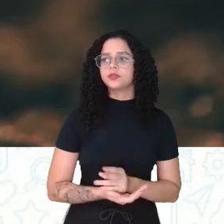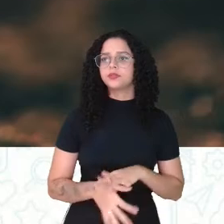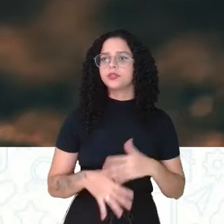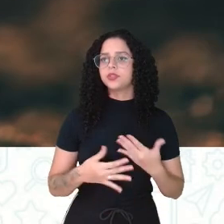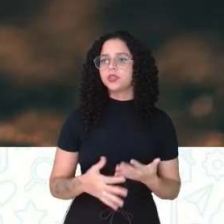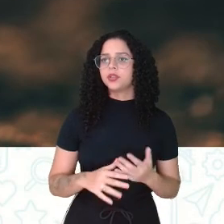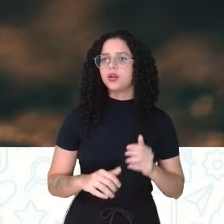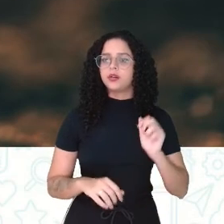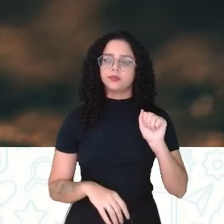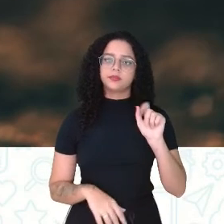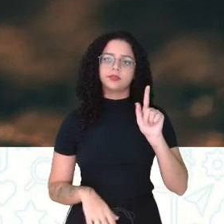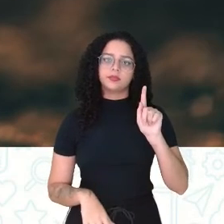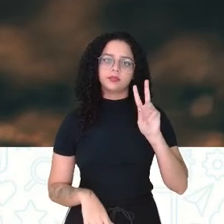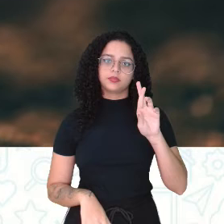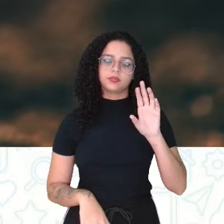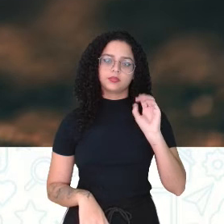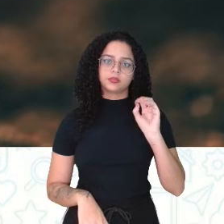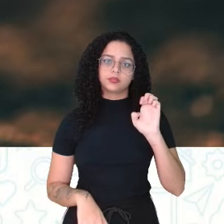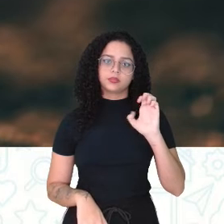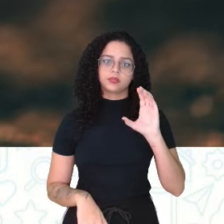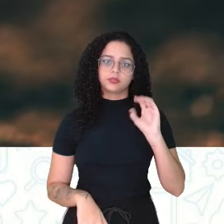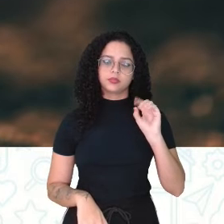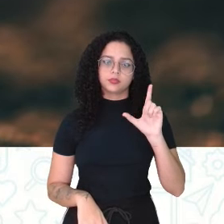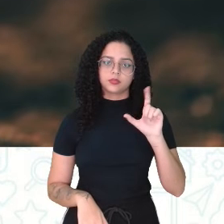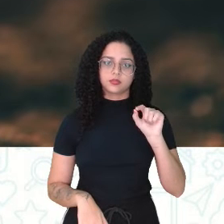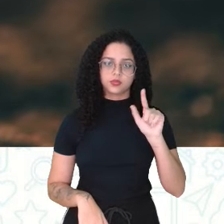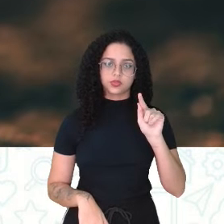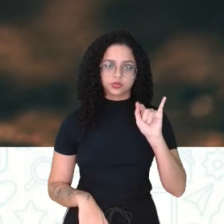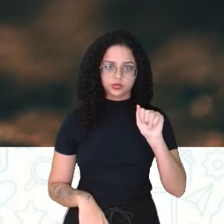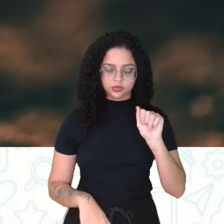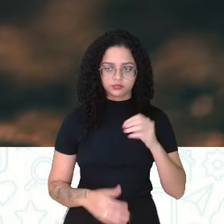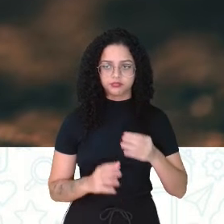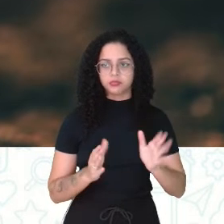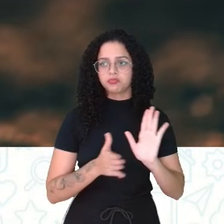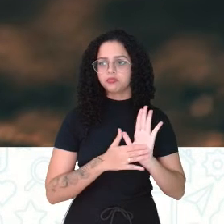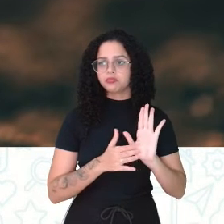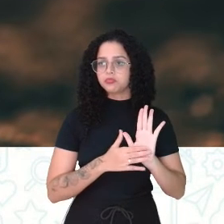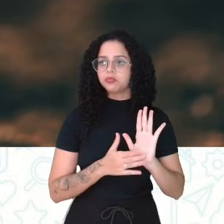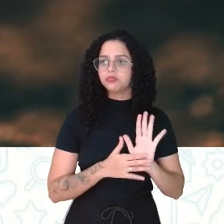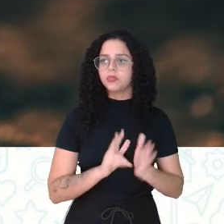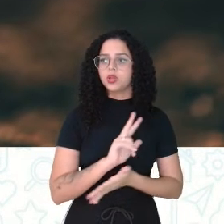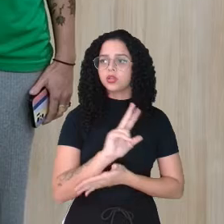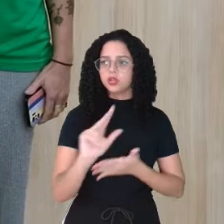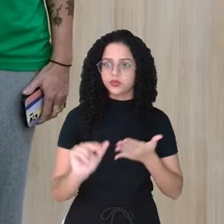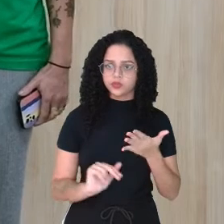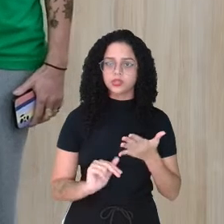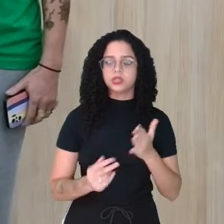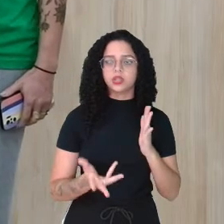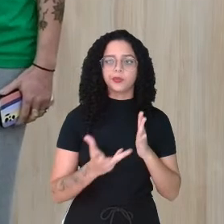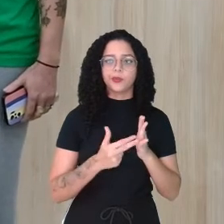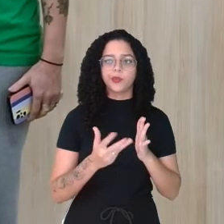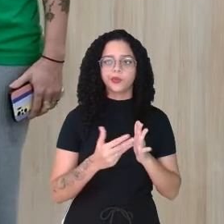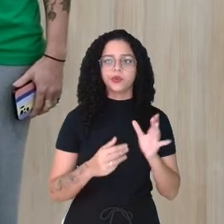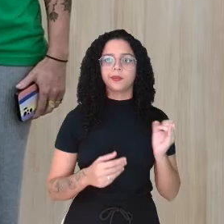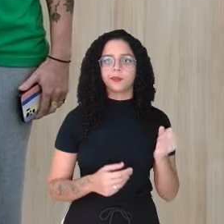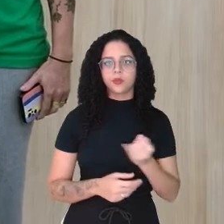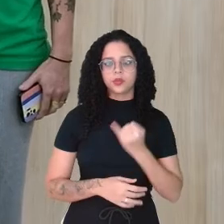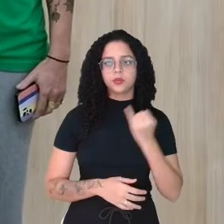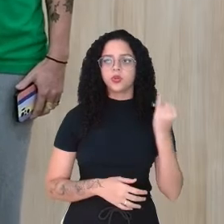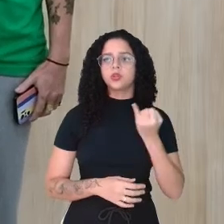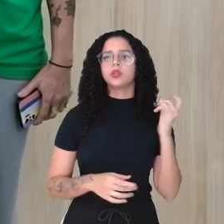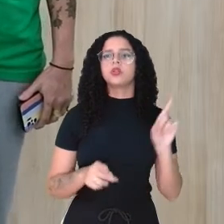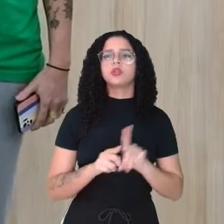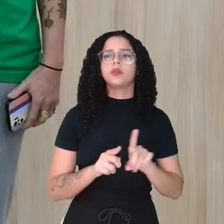Então, a agroecologia propõe essa diversidade de produção, que é muito importante, certo?